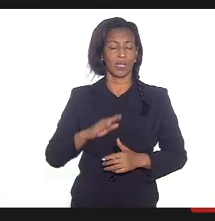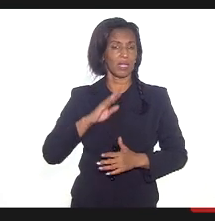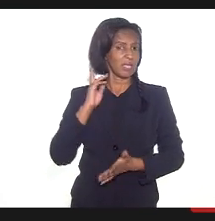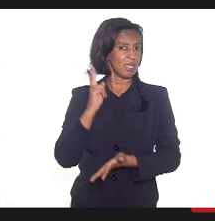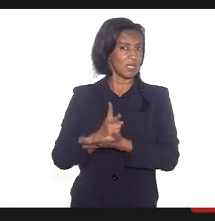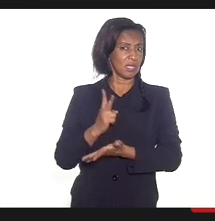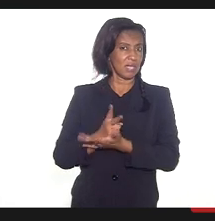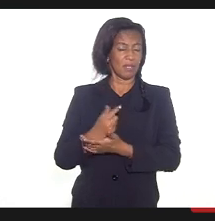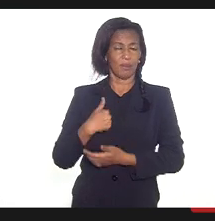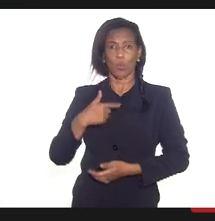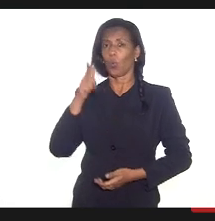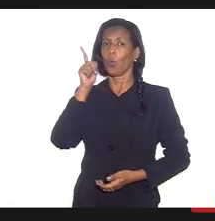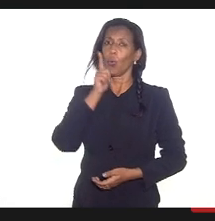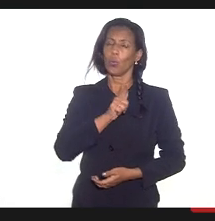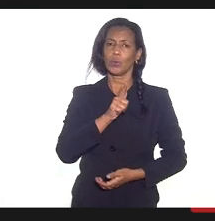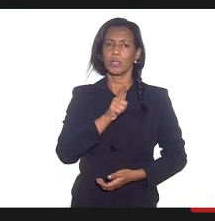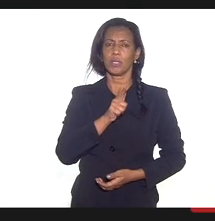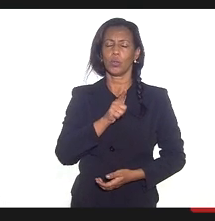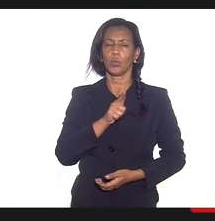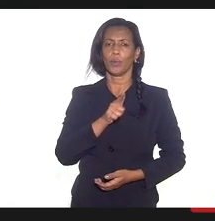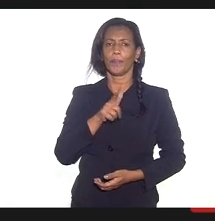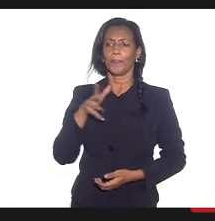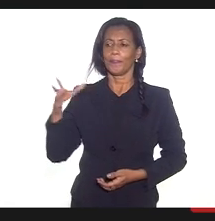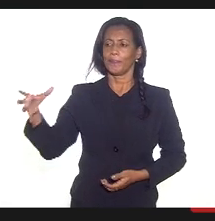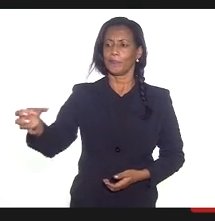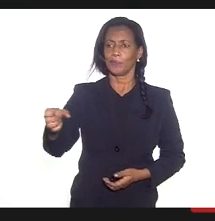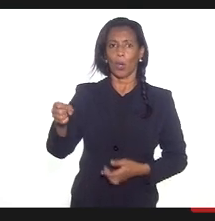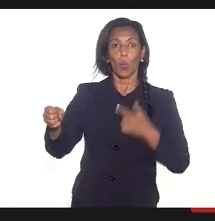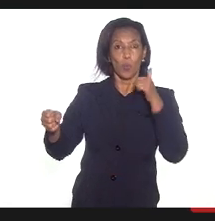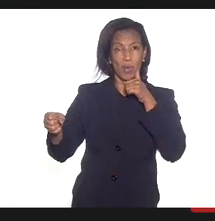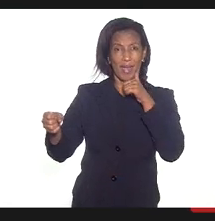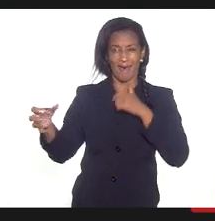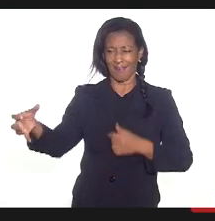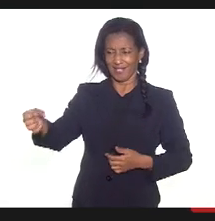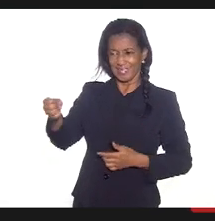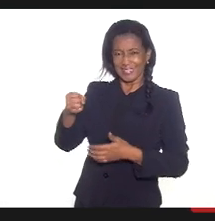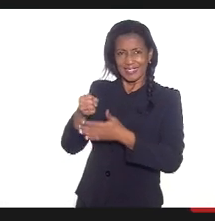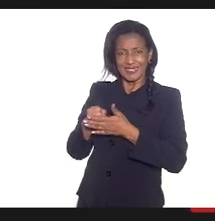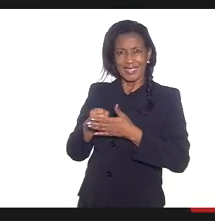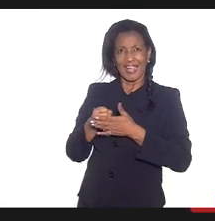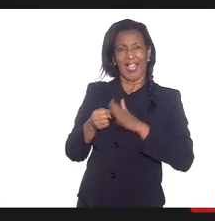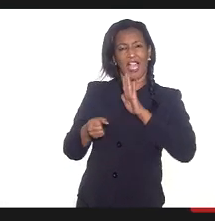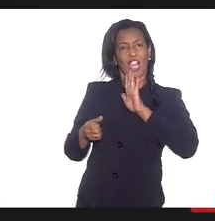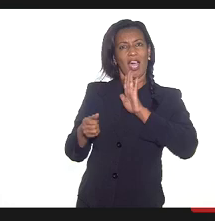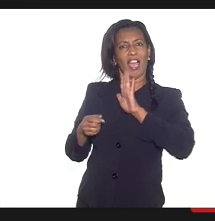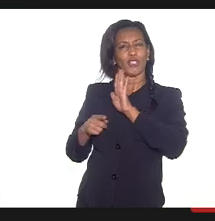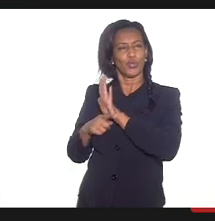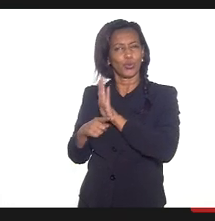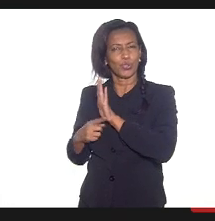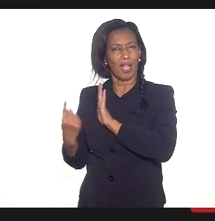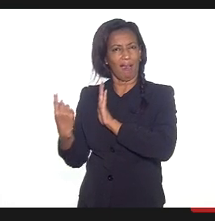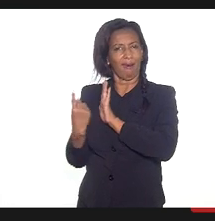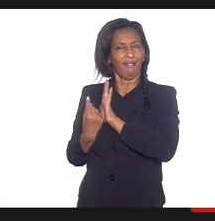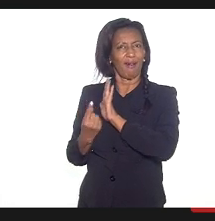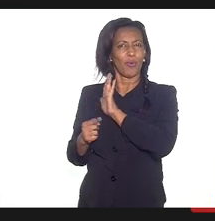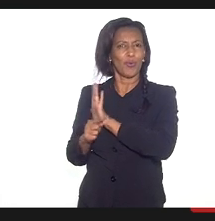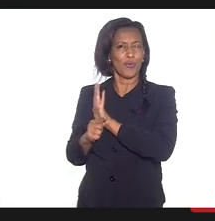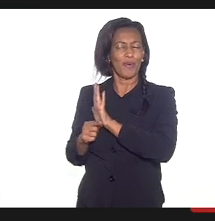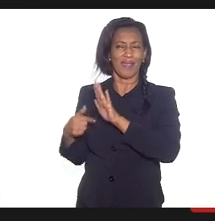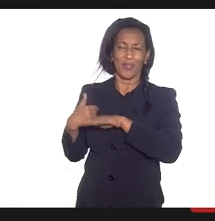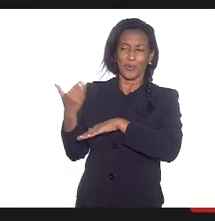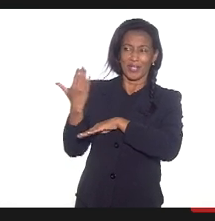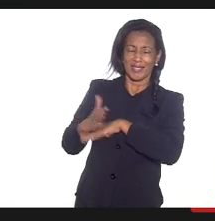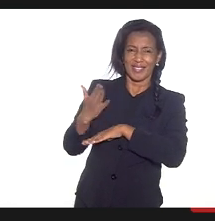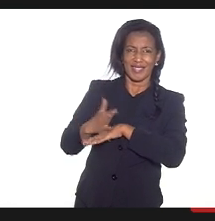que eu consigo tirar uma mulher dessas situações, como chegam até a mim, é uma forma de eu exercitar